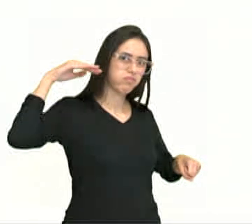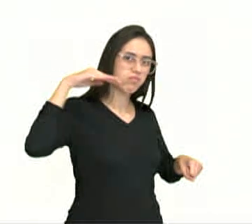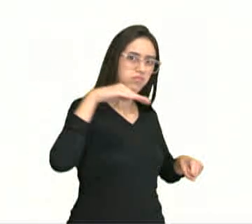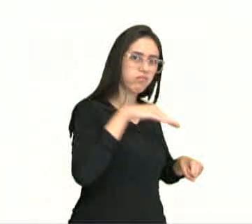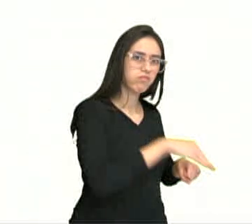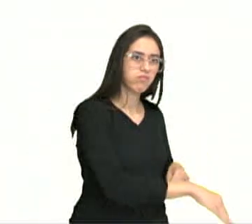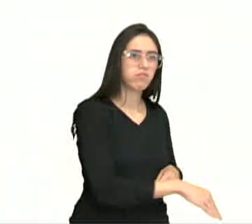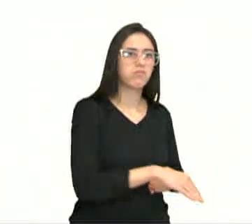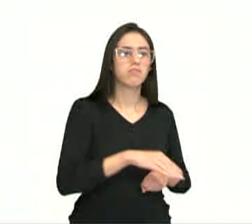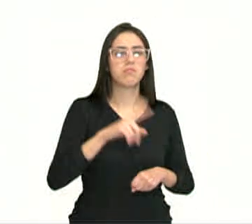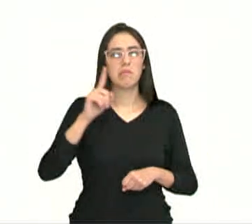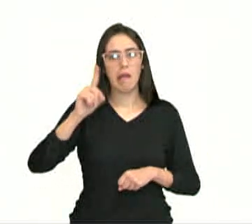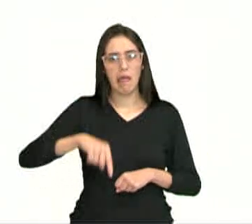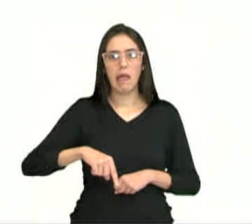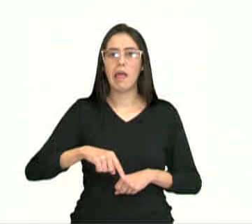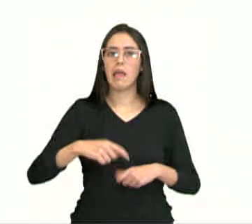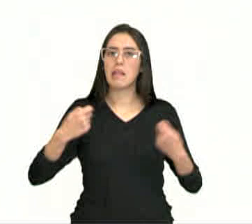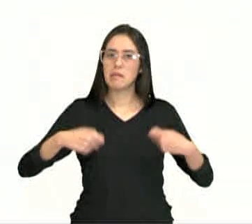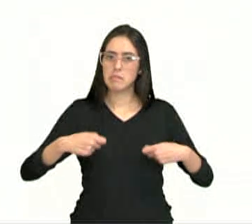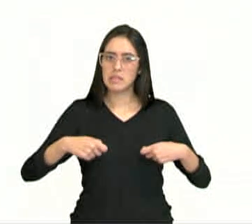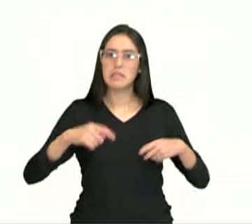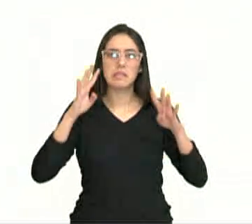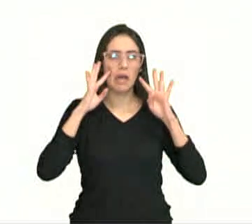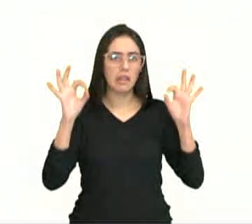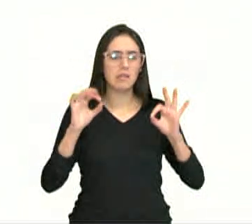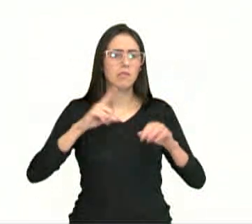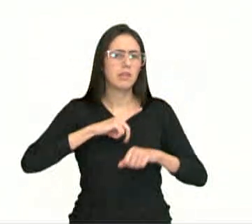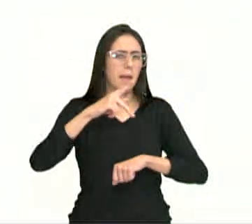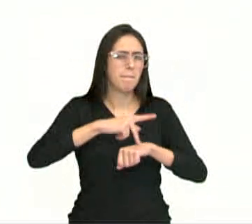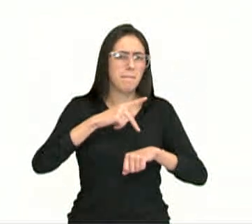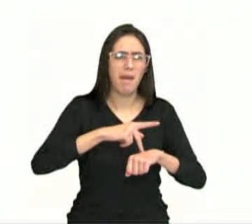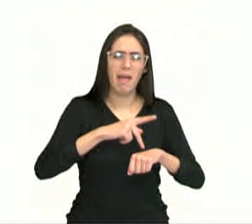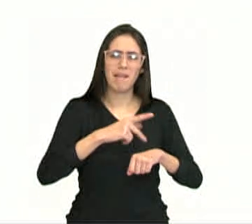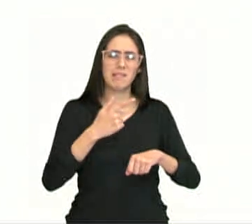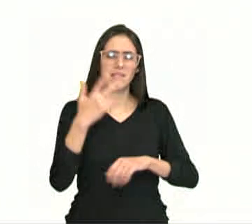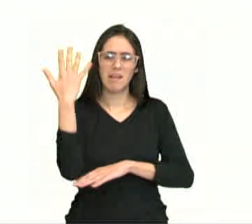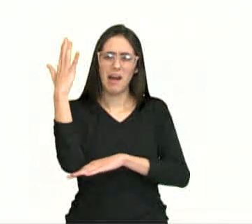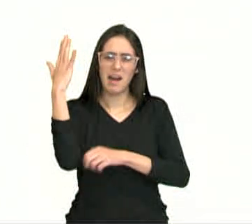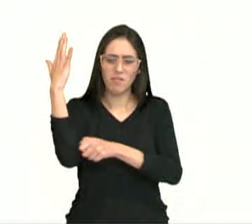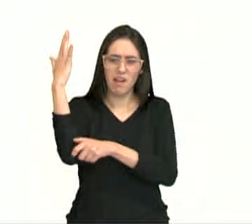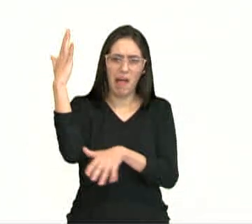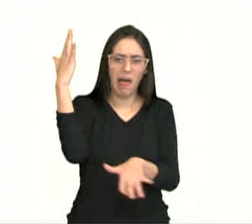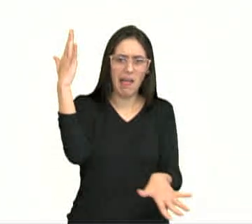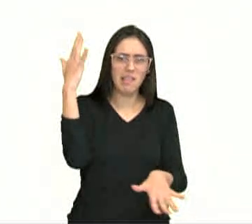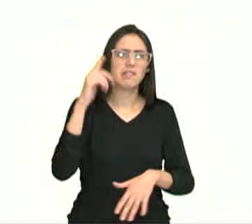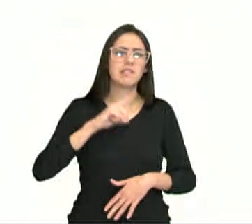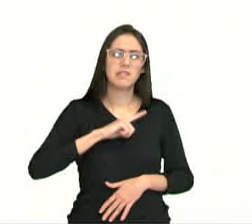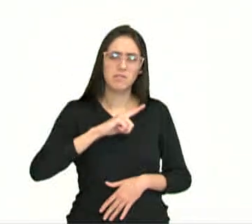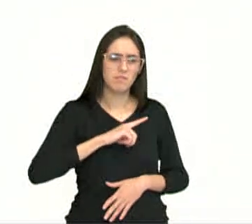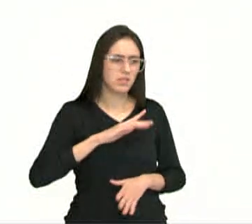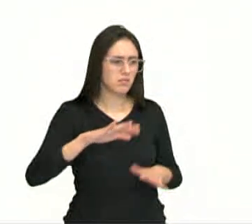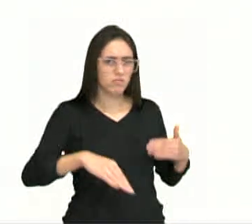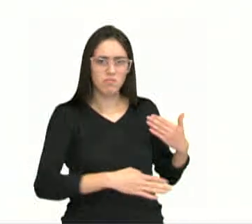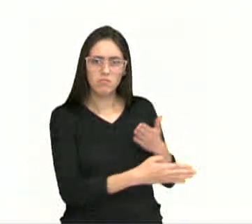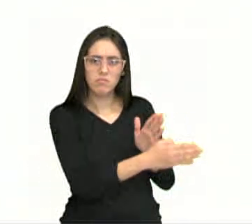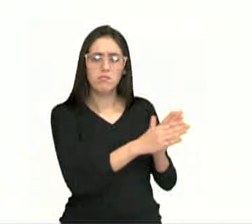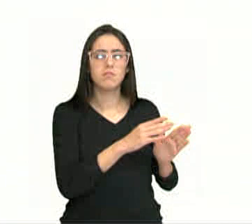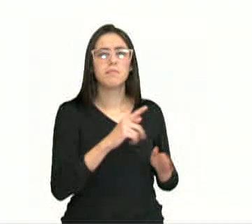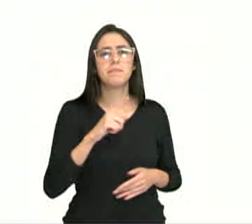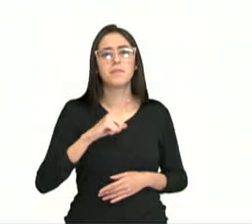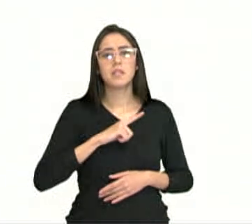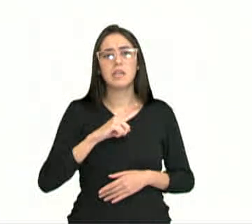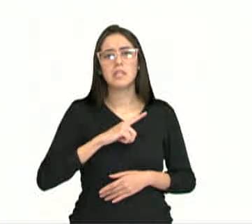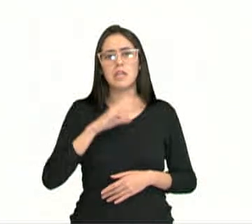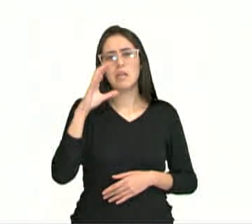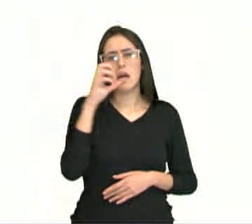íngremes e técnicas, com pedras, saltos, raízes e outros obstáculos. São pistas curtas, normalmente